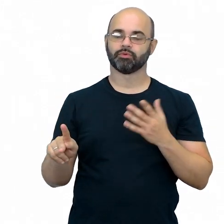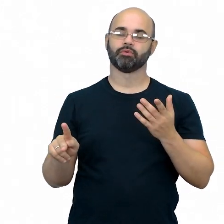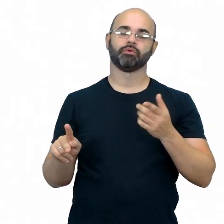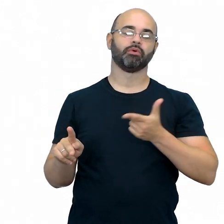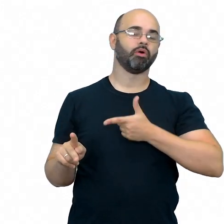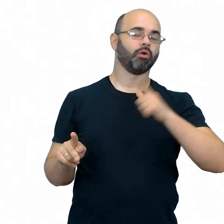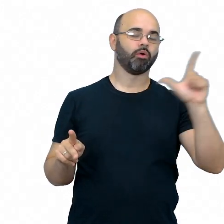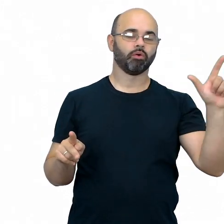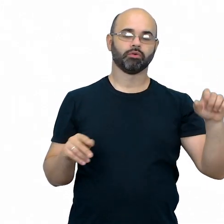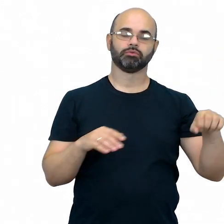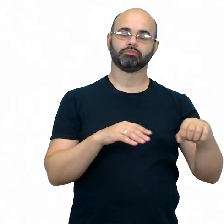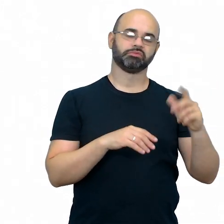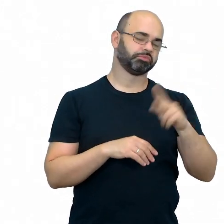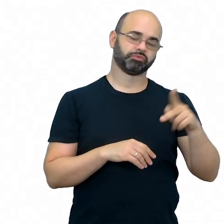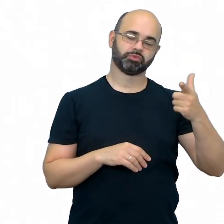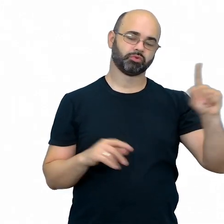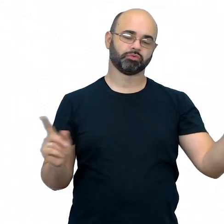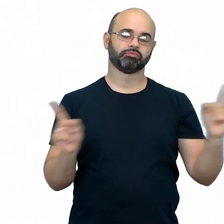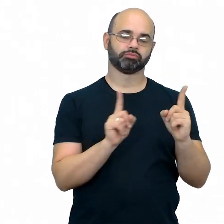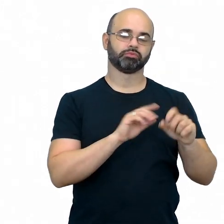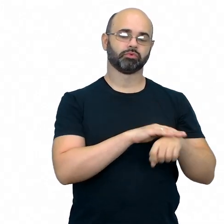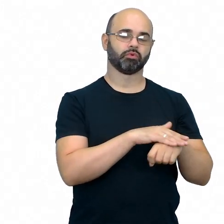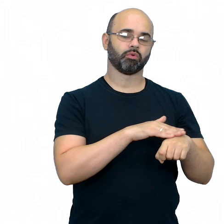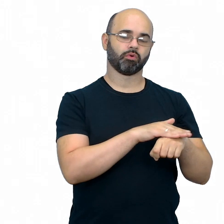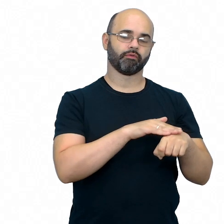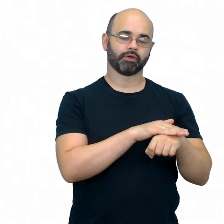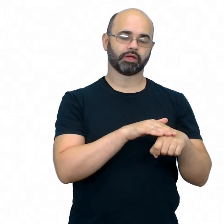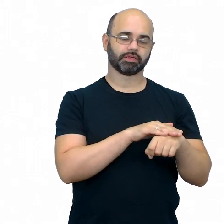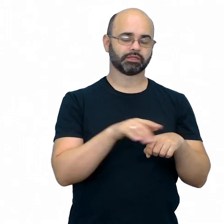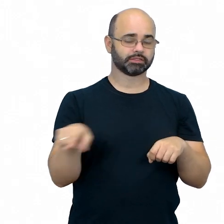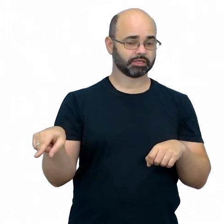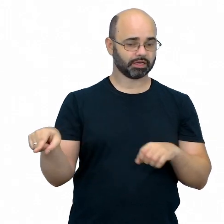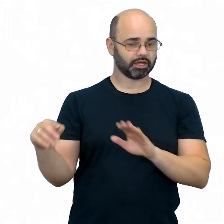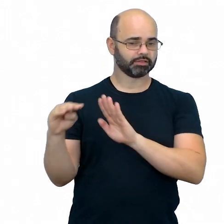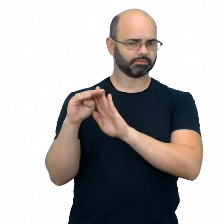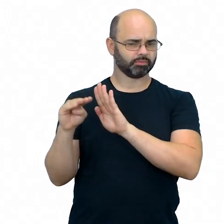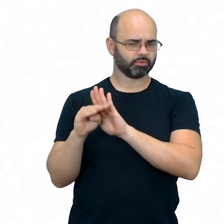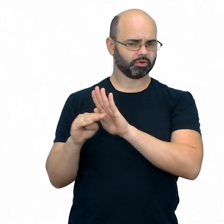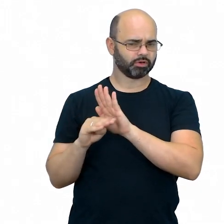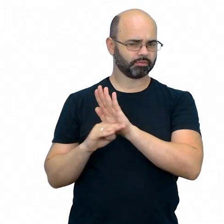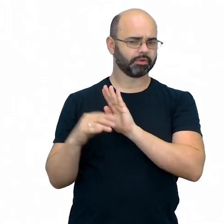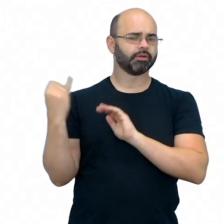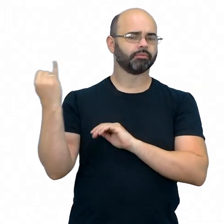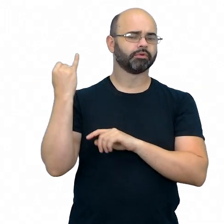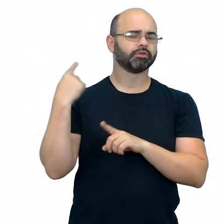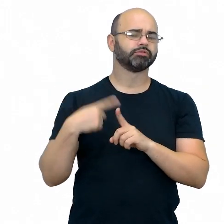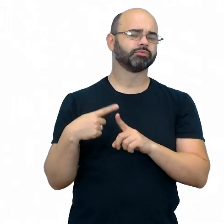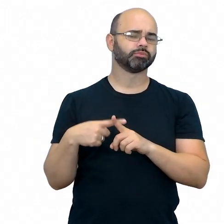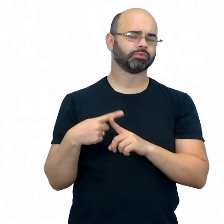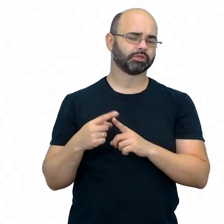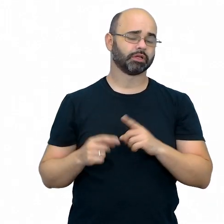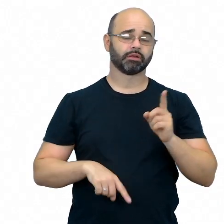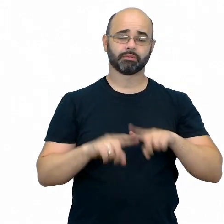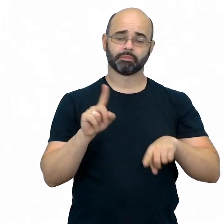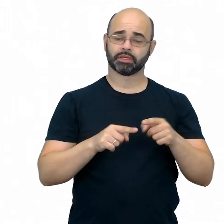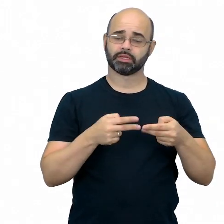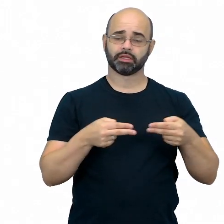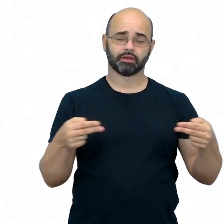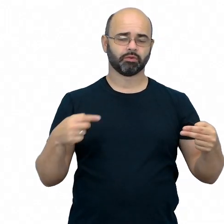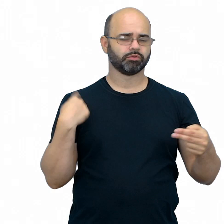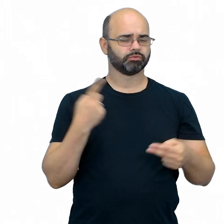desse programa e como nós podemos trazer diferentes situações para as nossas aulas, utilizando os nossos materiais,